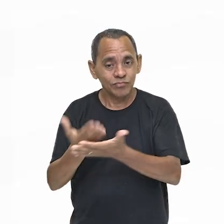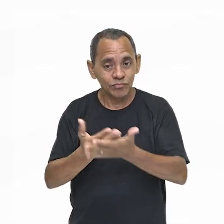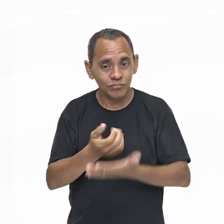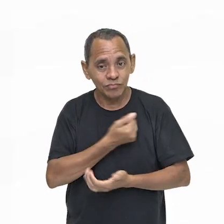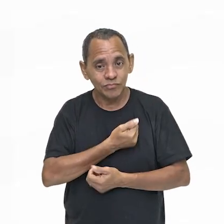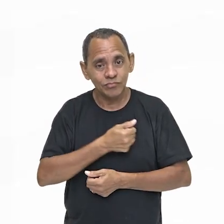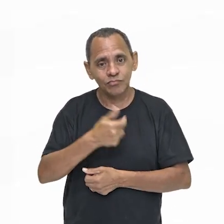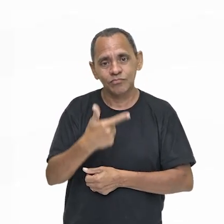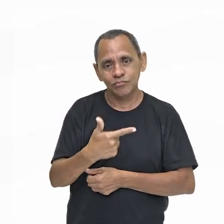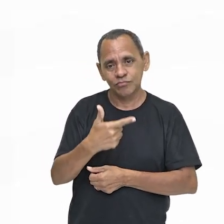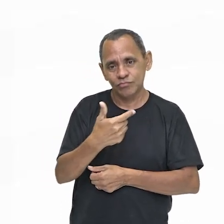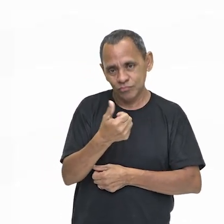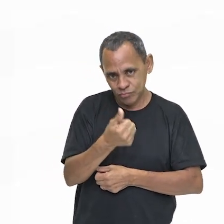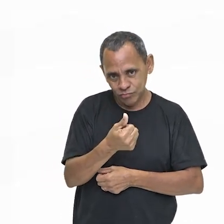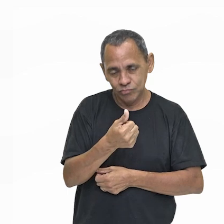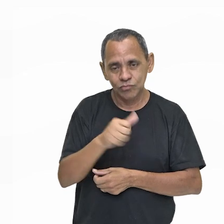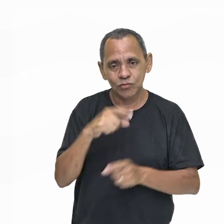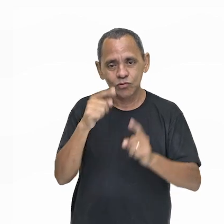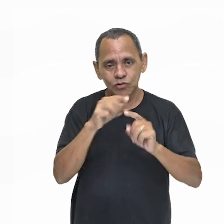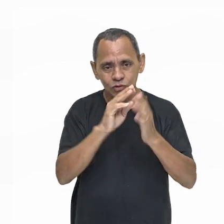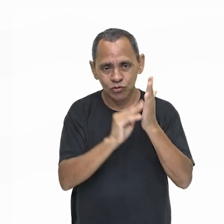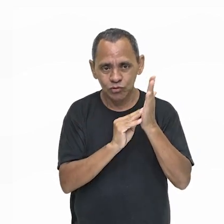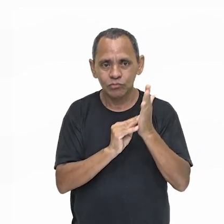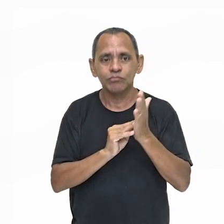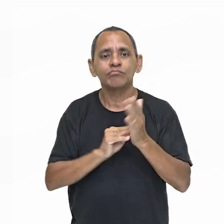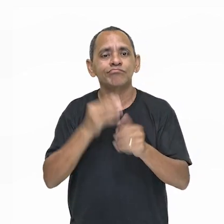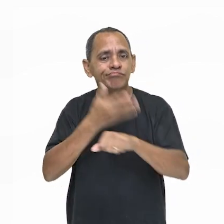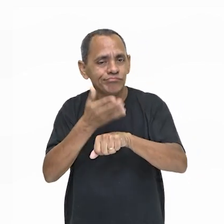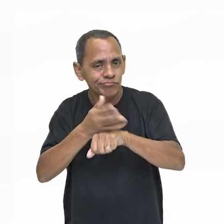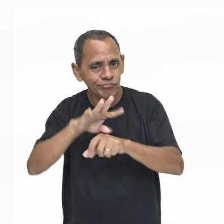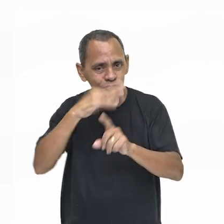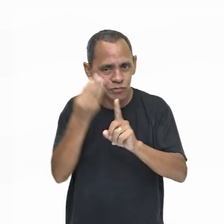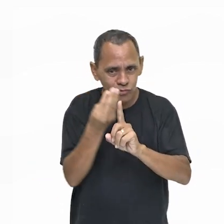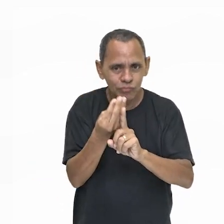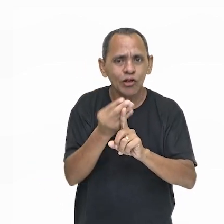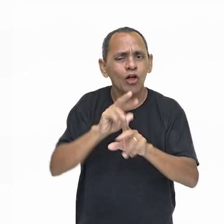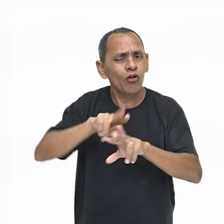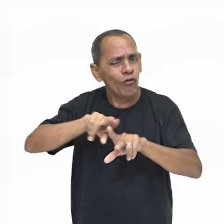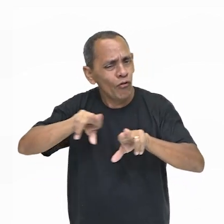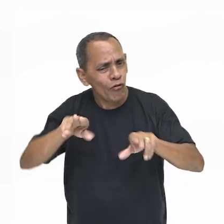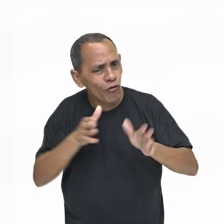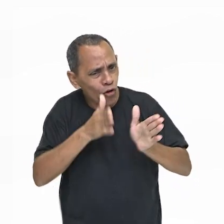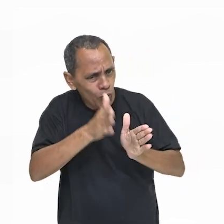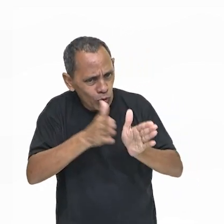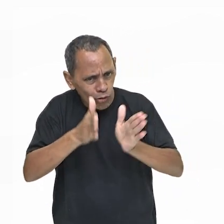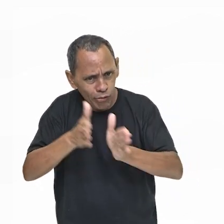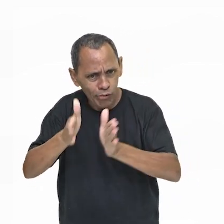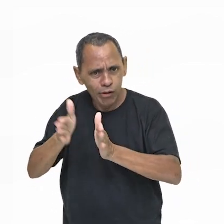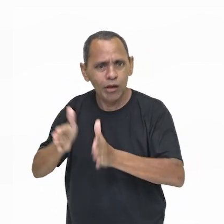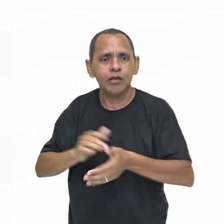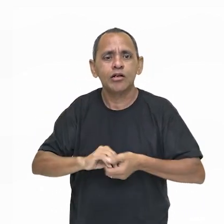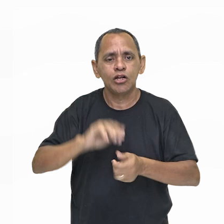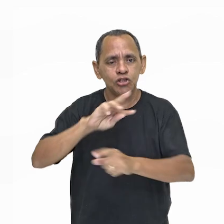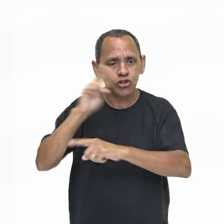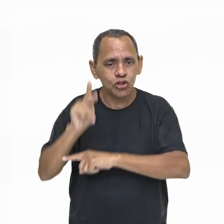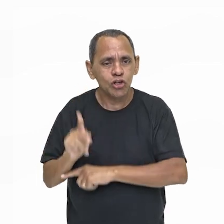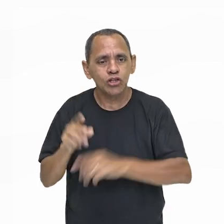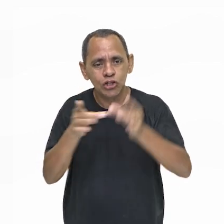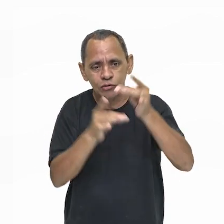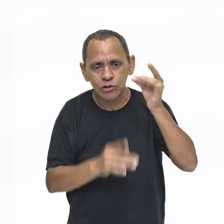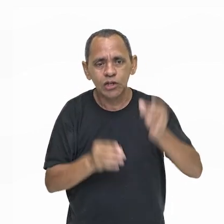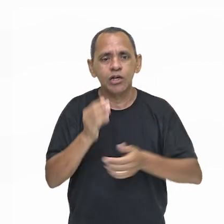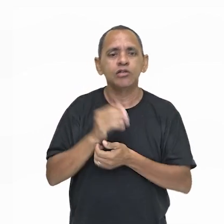do Conhecimento, Práticas Artísticas em Diferentes Momentos Históricos. Detalhamento,